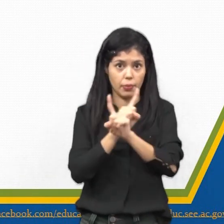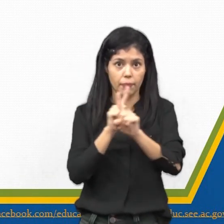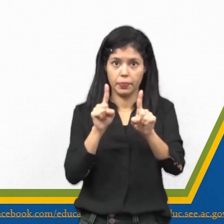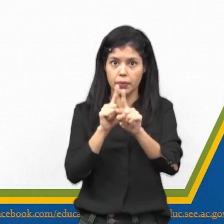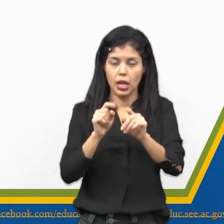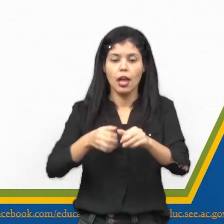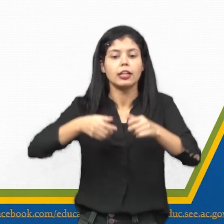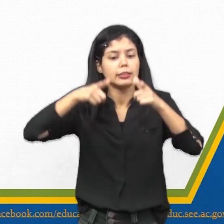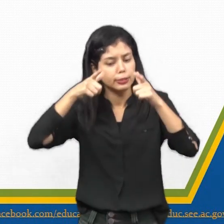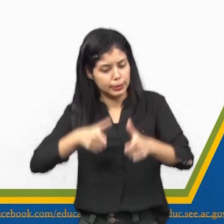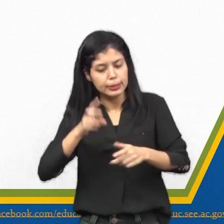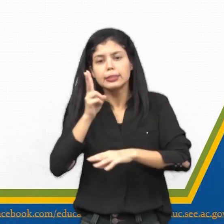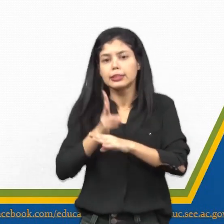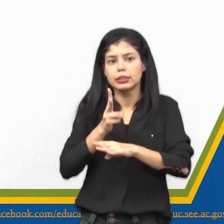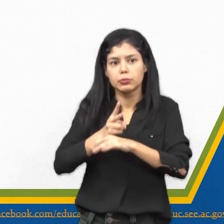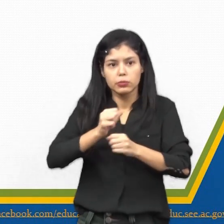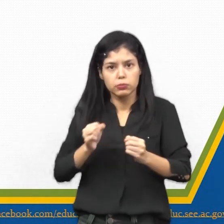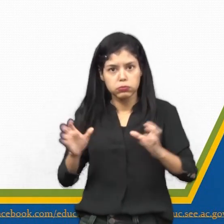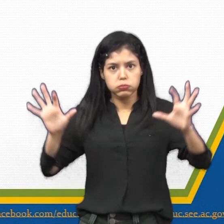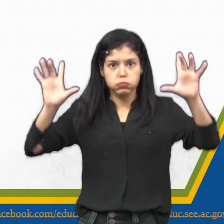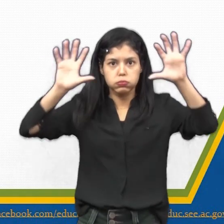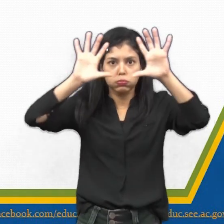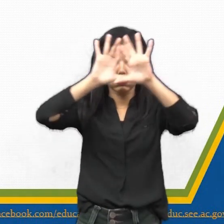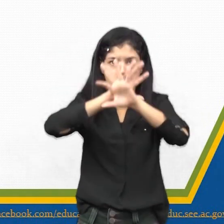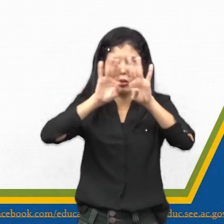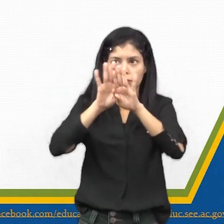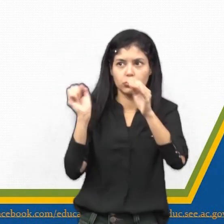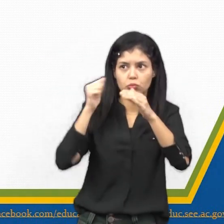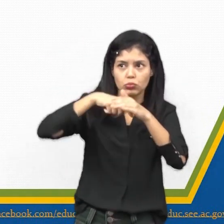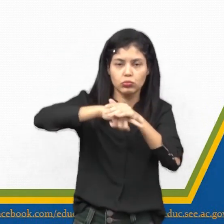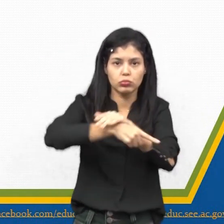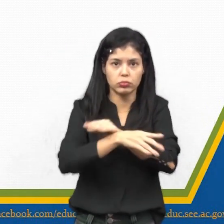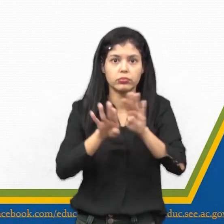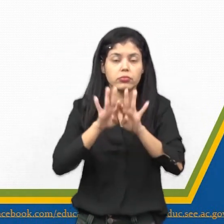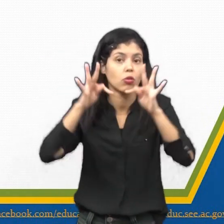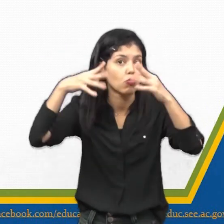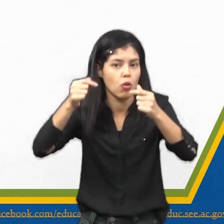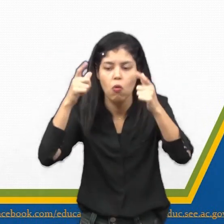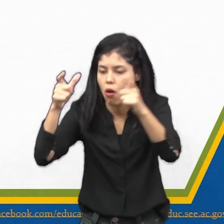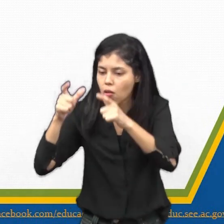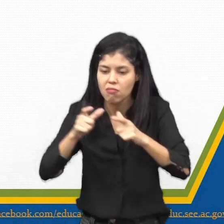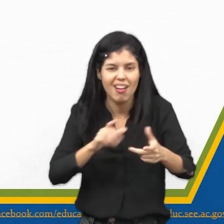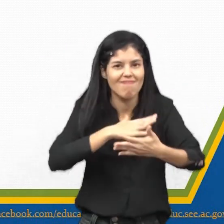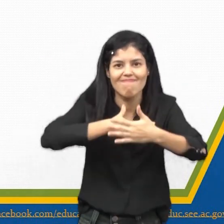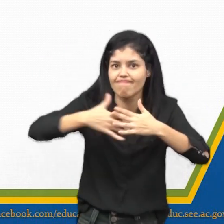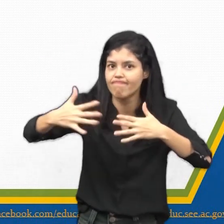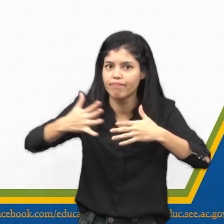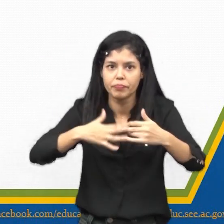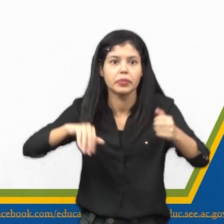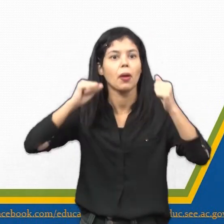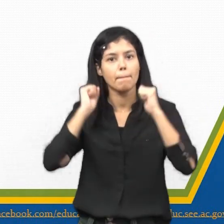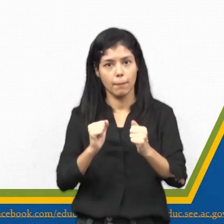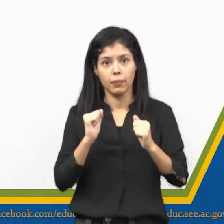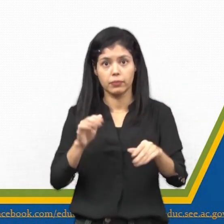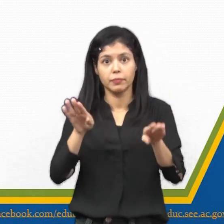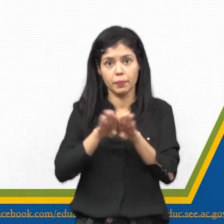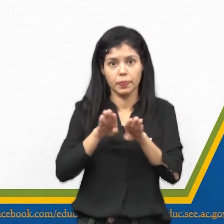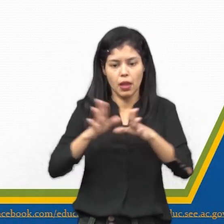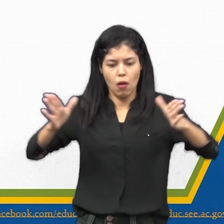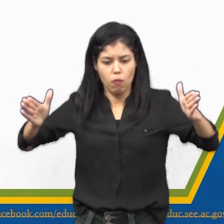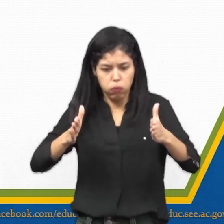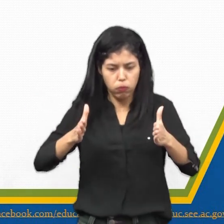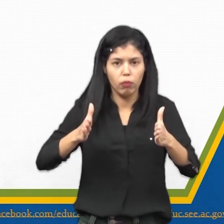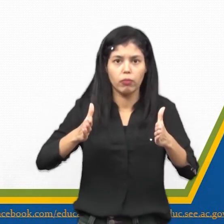o espaço onde estão contidos, como eu falei anteriormente. Além disso, eles podem ser